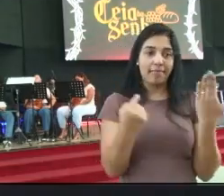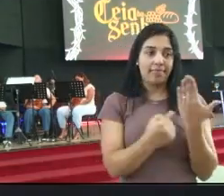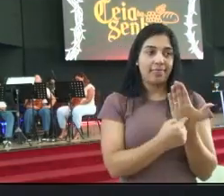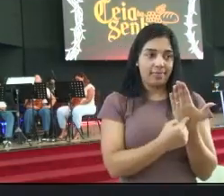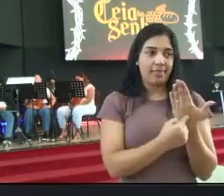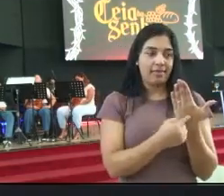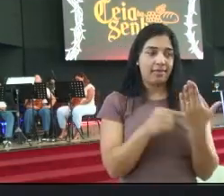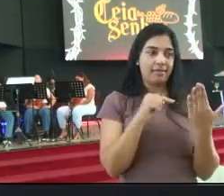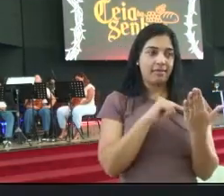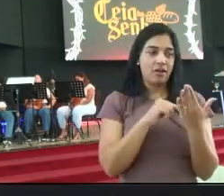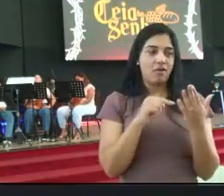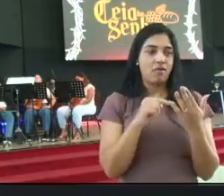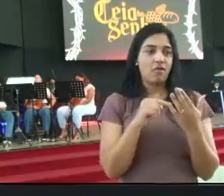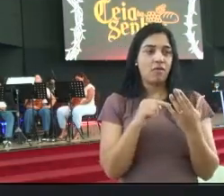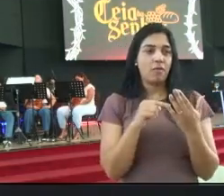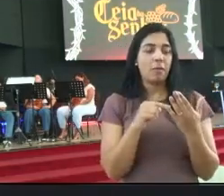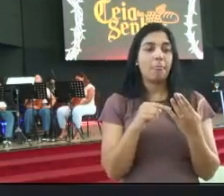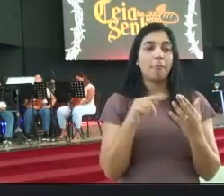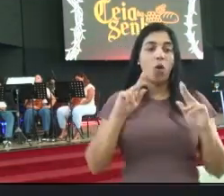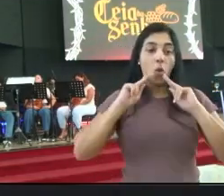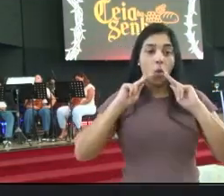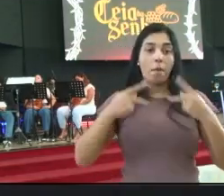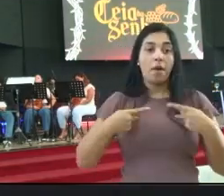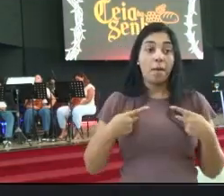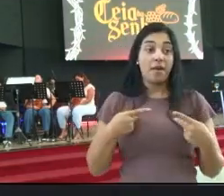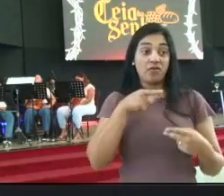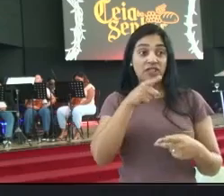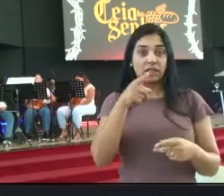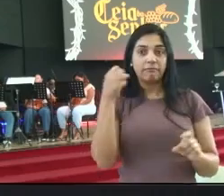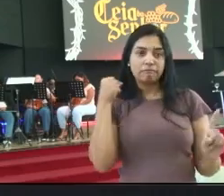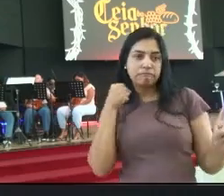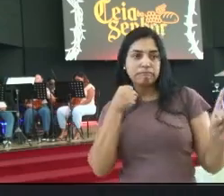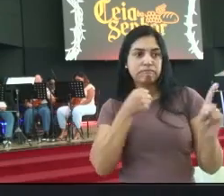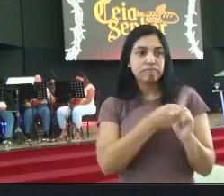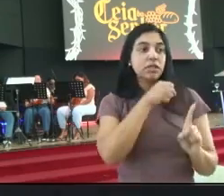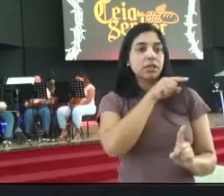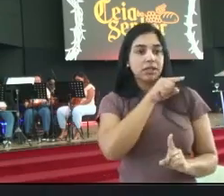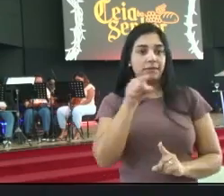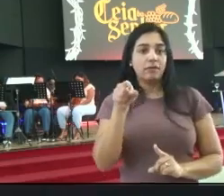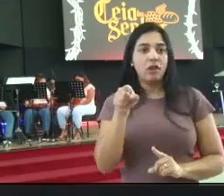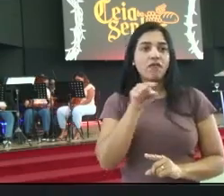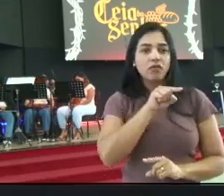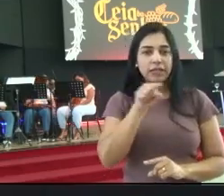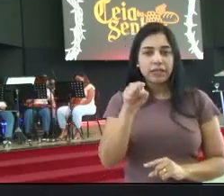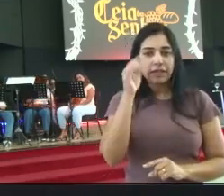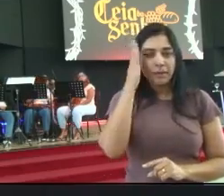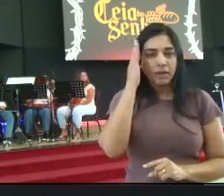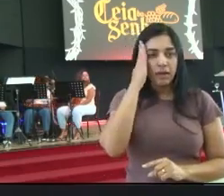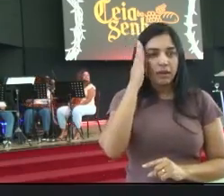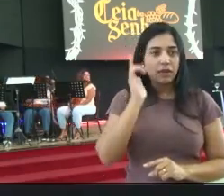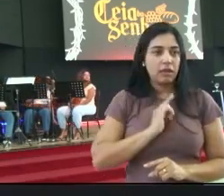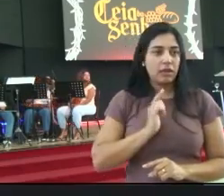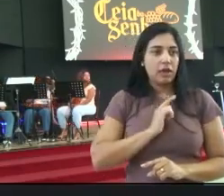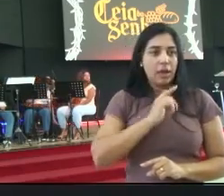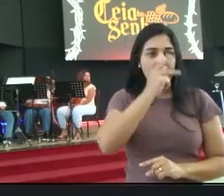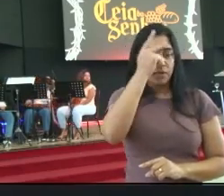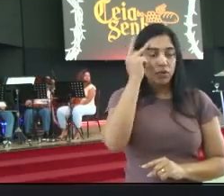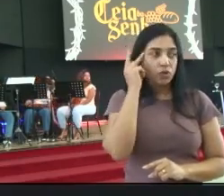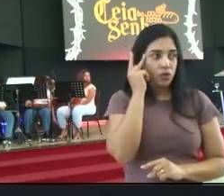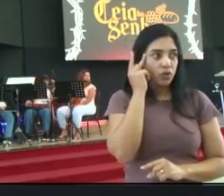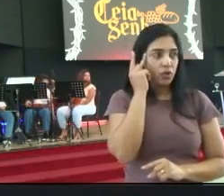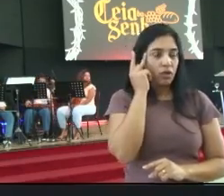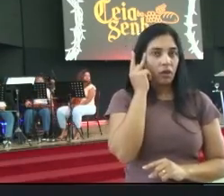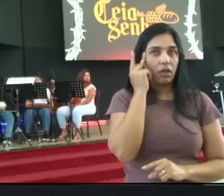antropoformismo, uma expressão humana para te chocar. Você sabia que tem pessoas que Deus